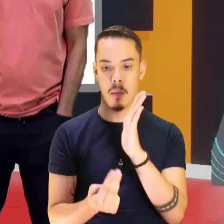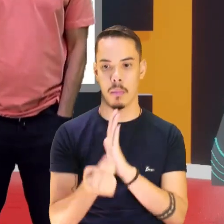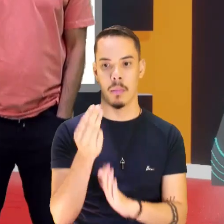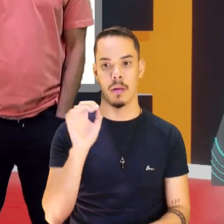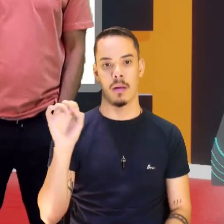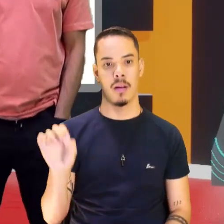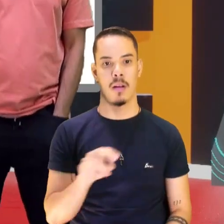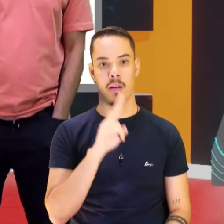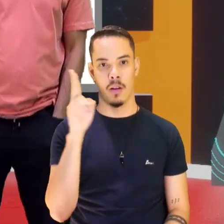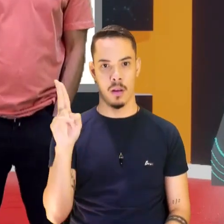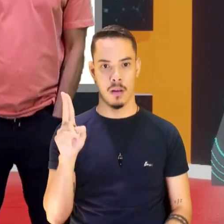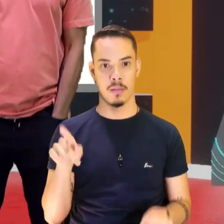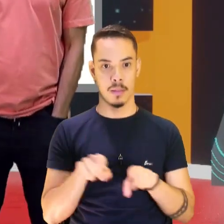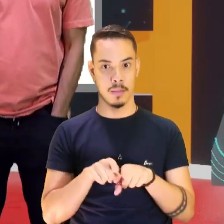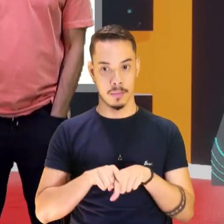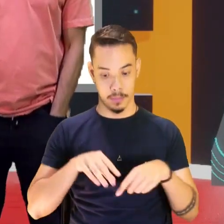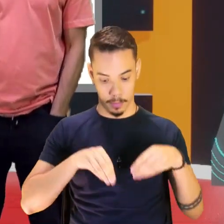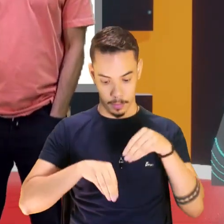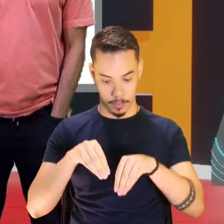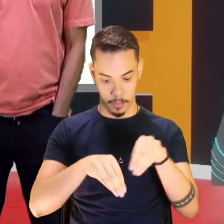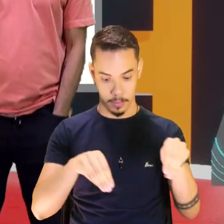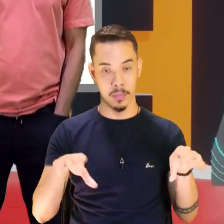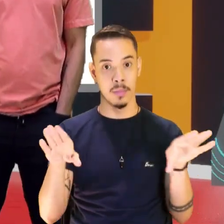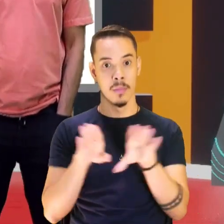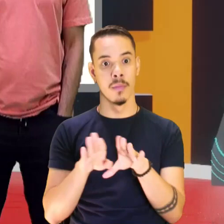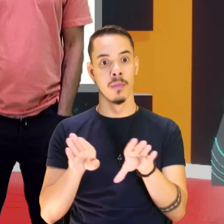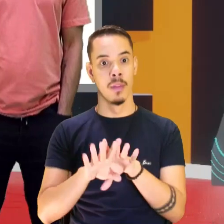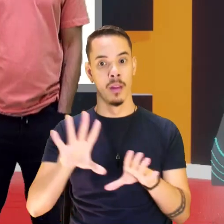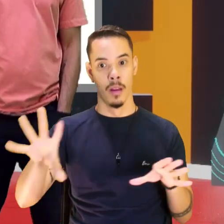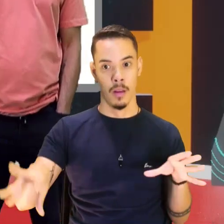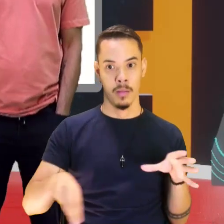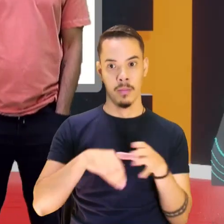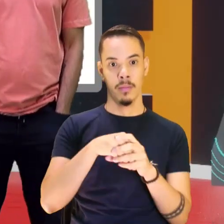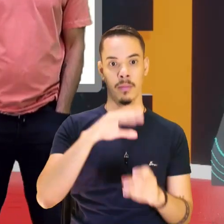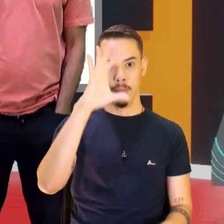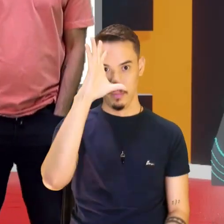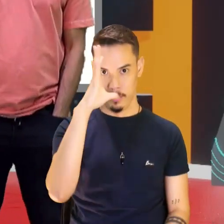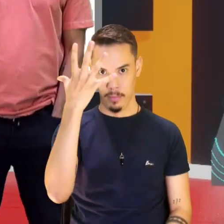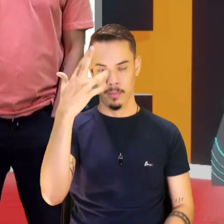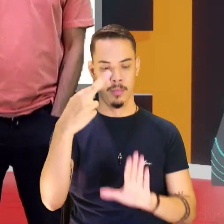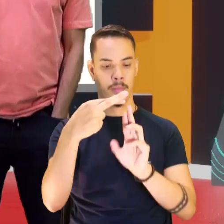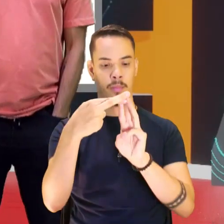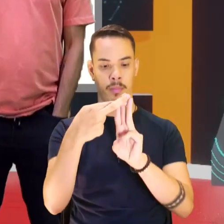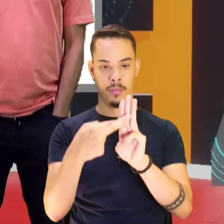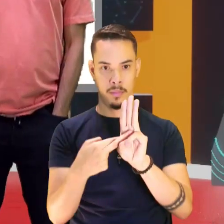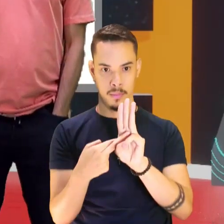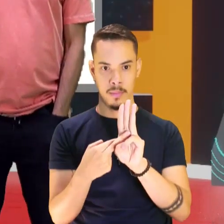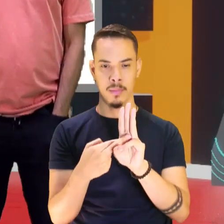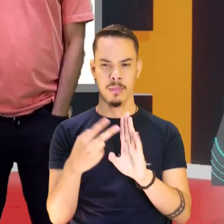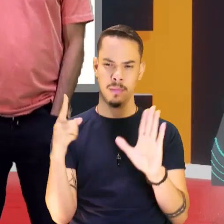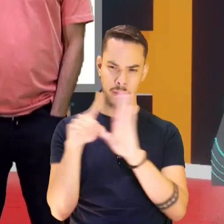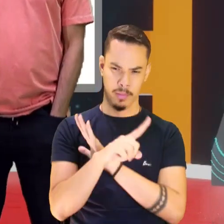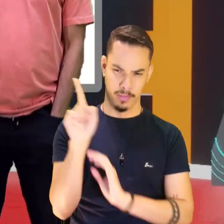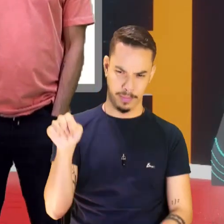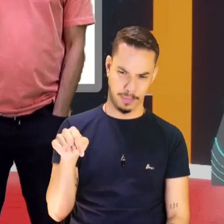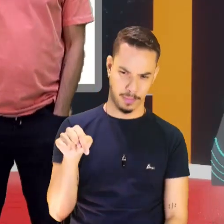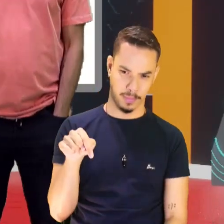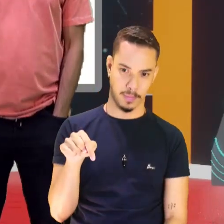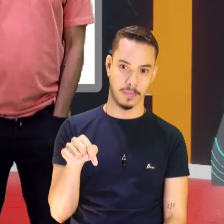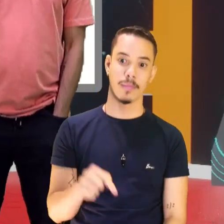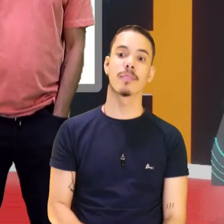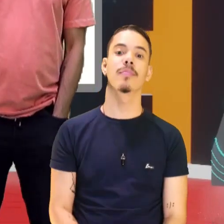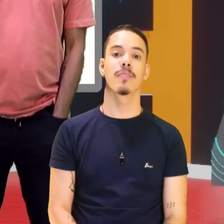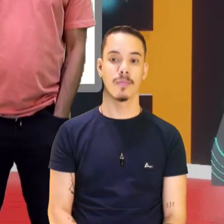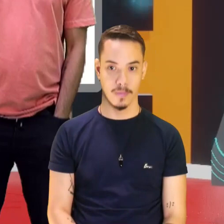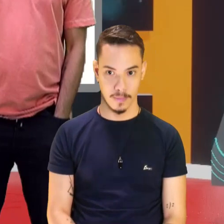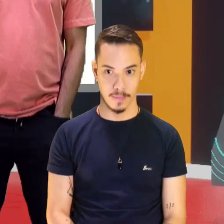maquete, também envolve, né? Também se resolve por regra de 3. A pergunta é, será mesmo? É